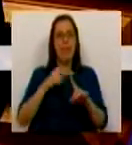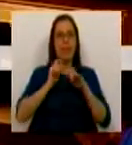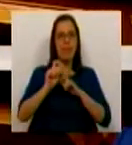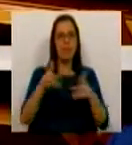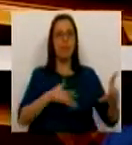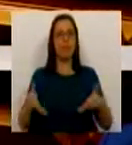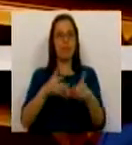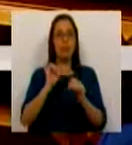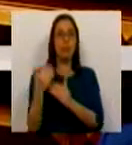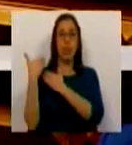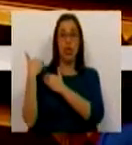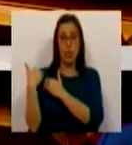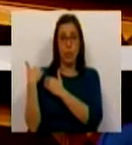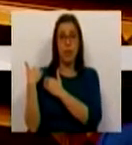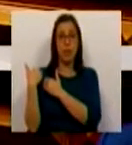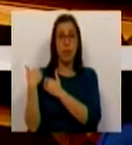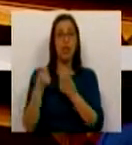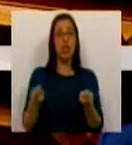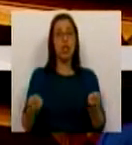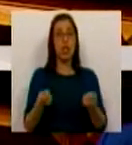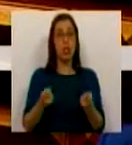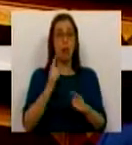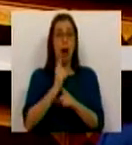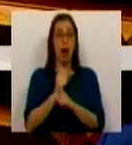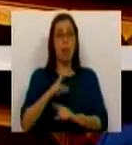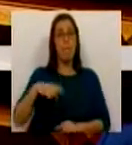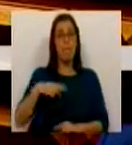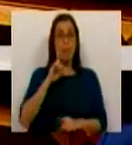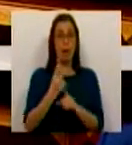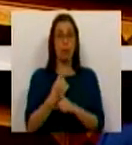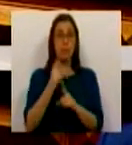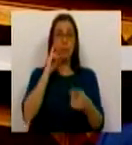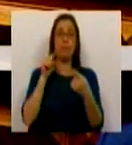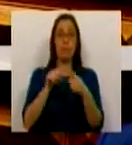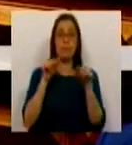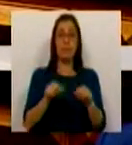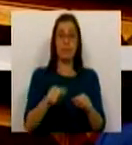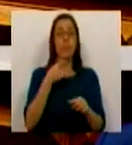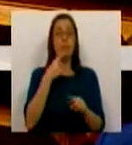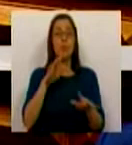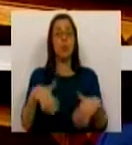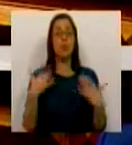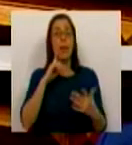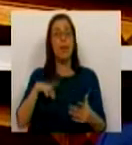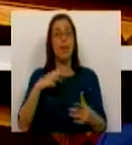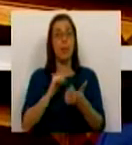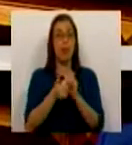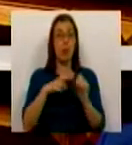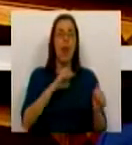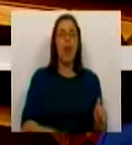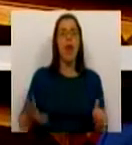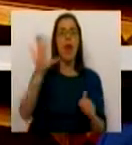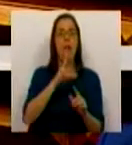uma estratégia de responsabilidade na gestão desse património. Nesse sentido, quando falamos do património desportivo